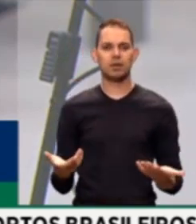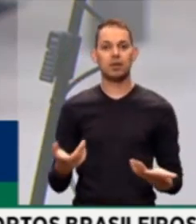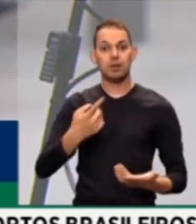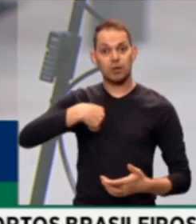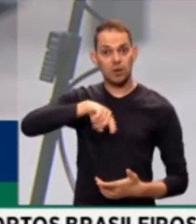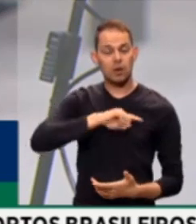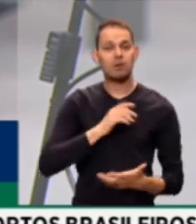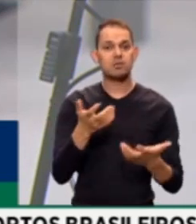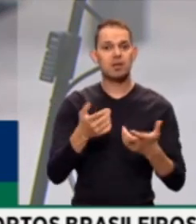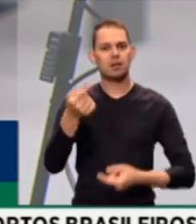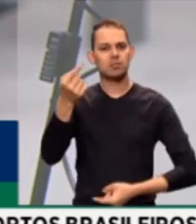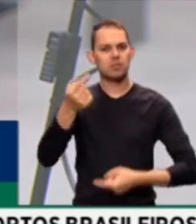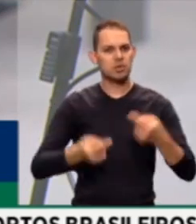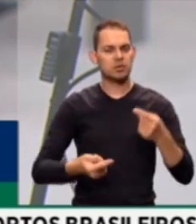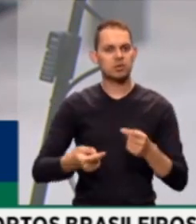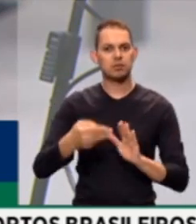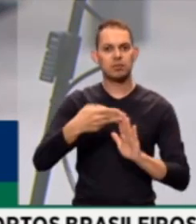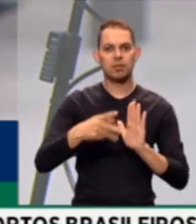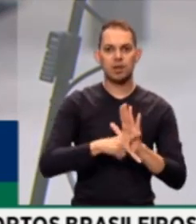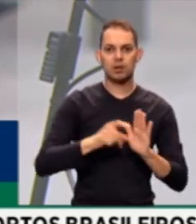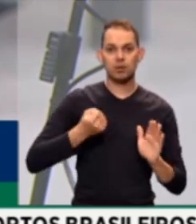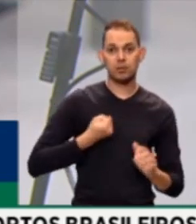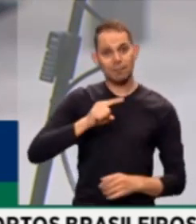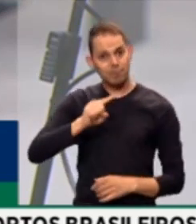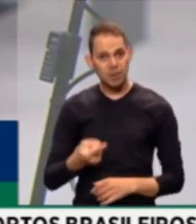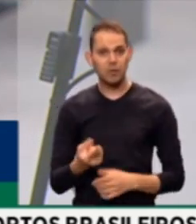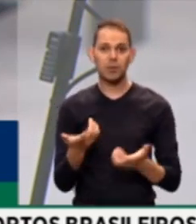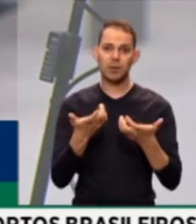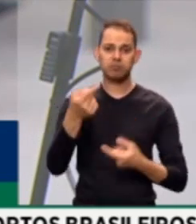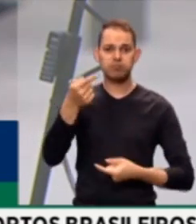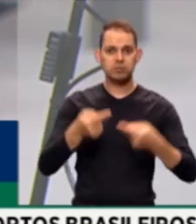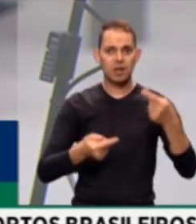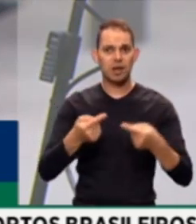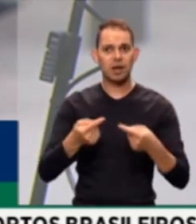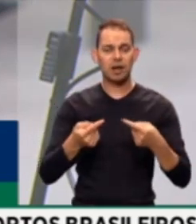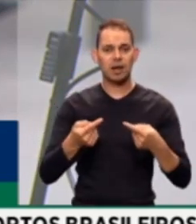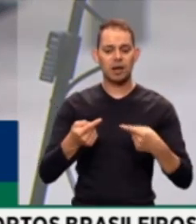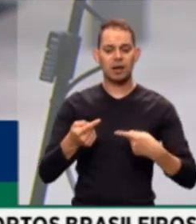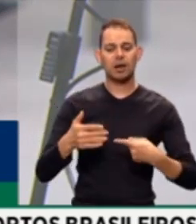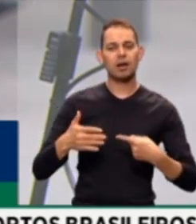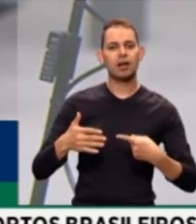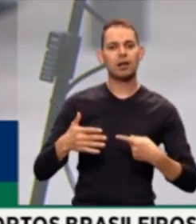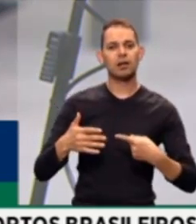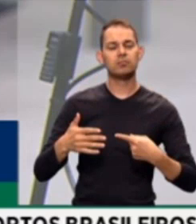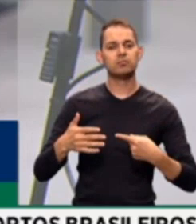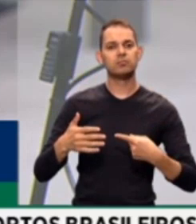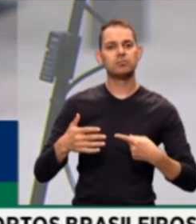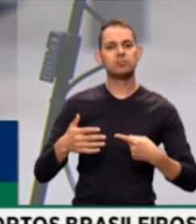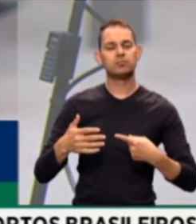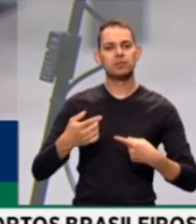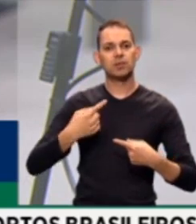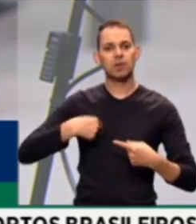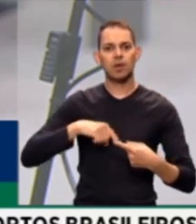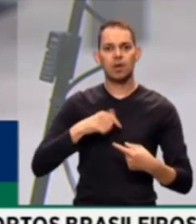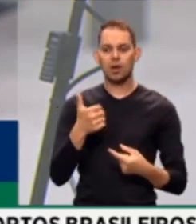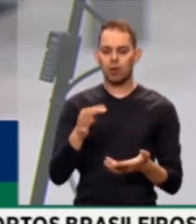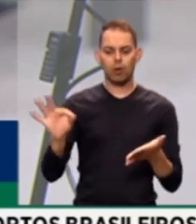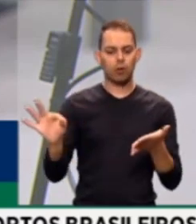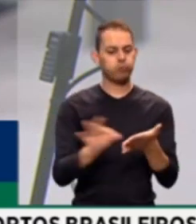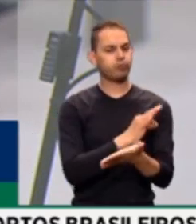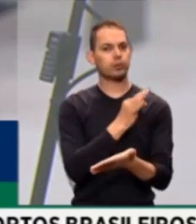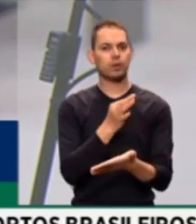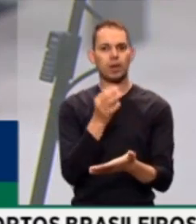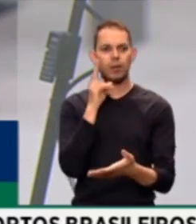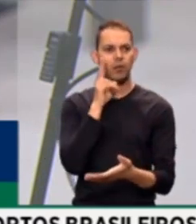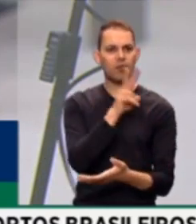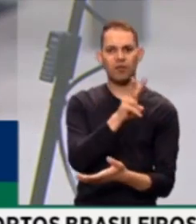queremos discutir a medida provisória 1000, presidente, que faz com que a gente esteja num canetaço vendo o povo